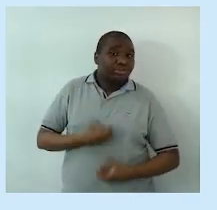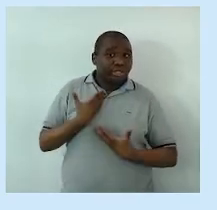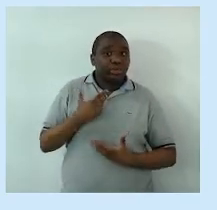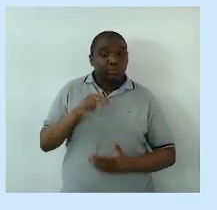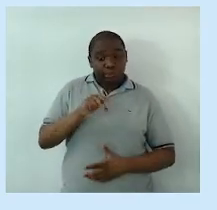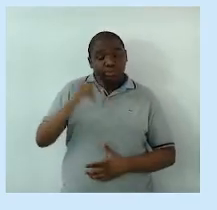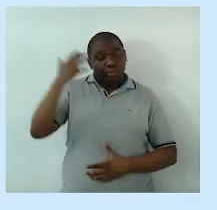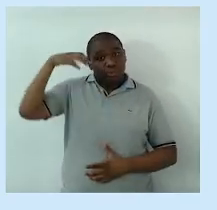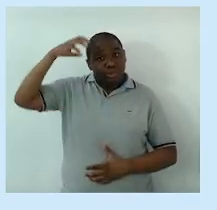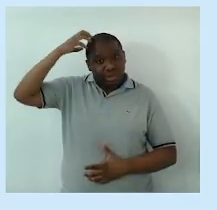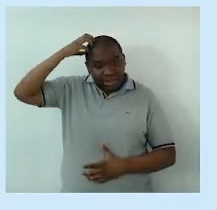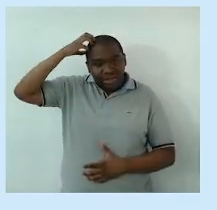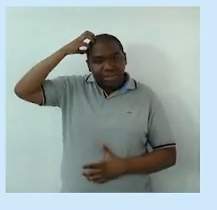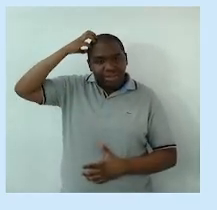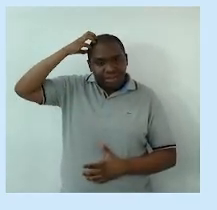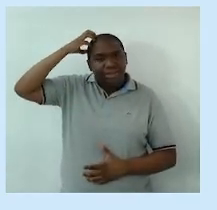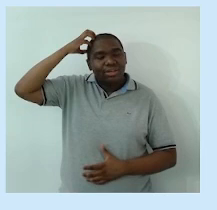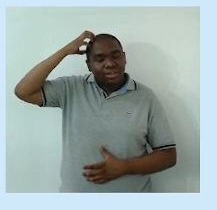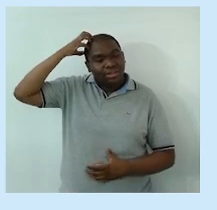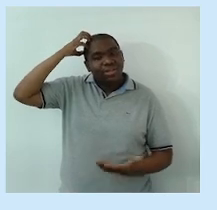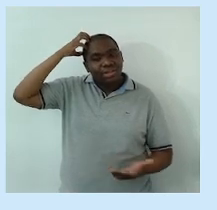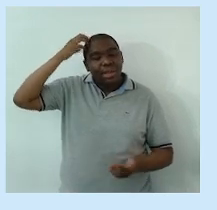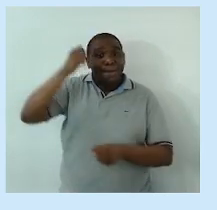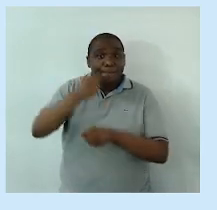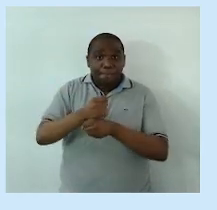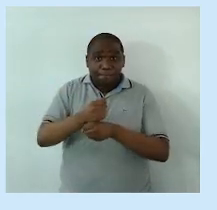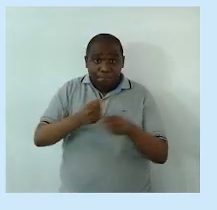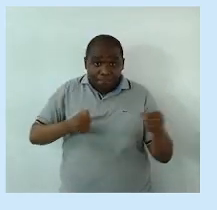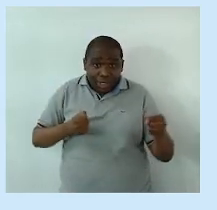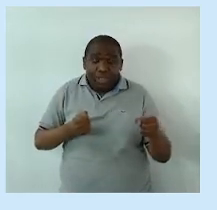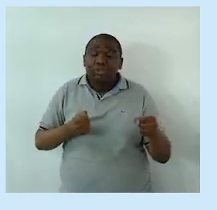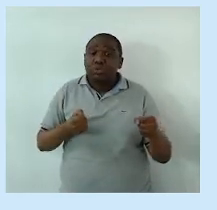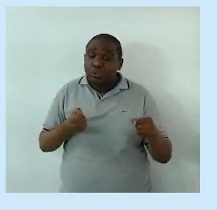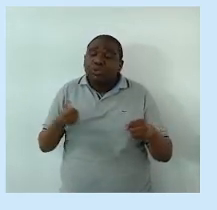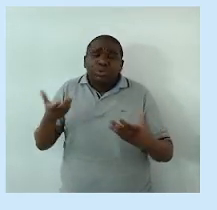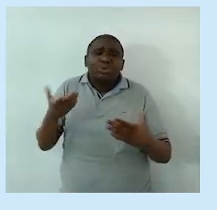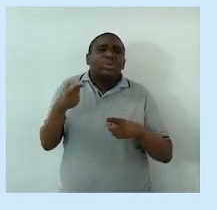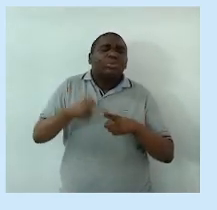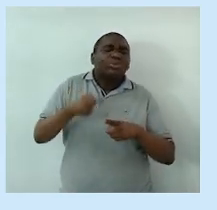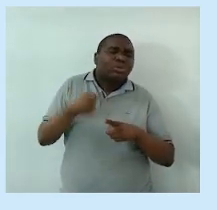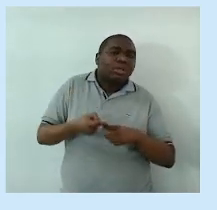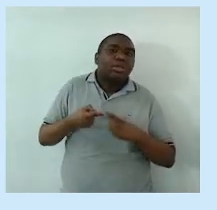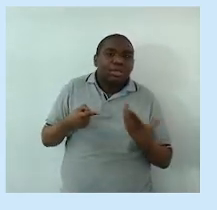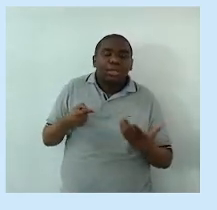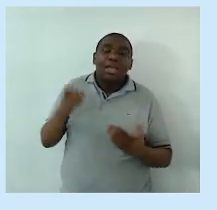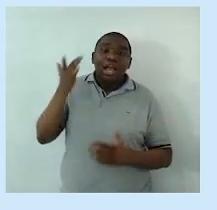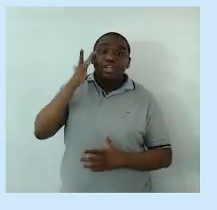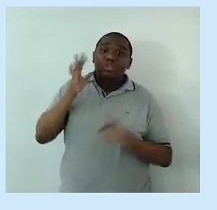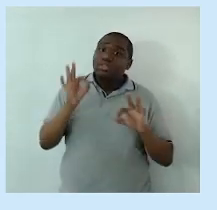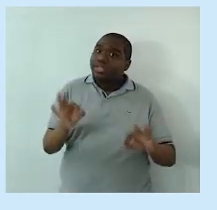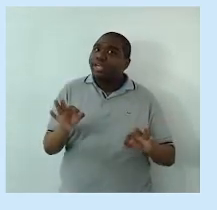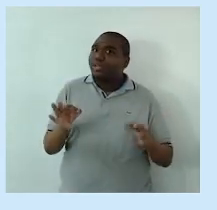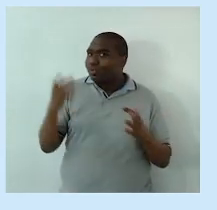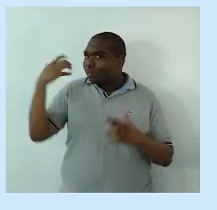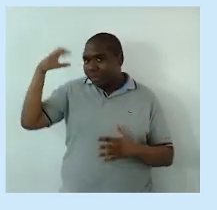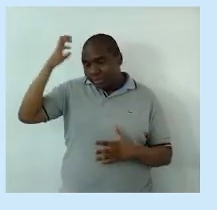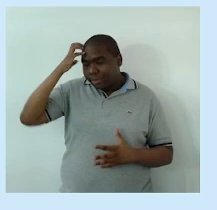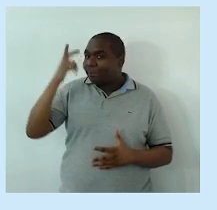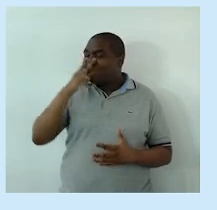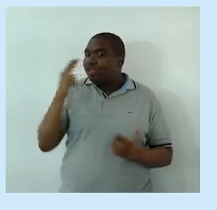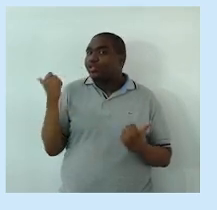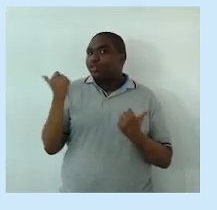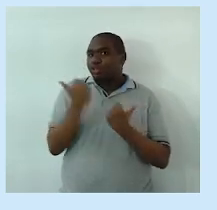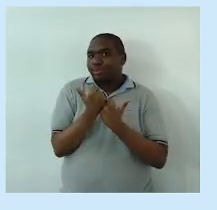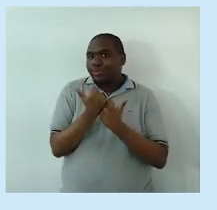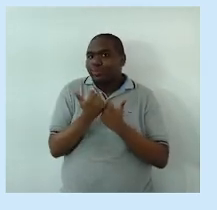do rei, né, da Dinamarca, o mata porque ele acha injusto que o príncipe seja seu sucessor.